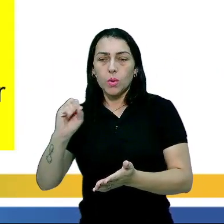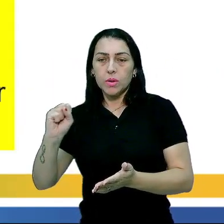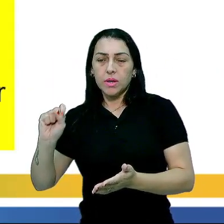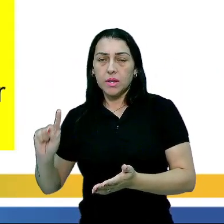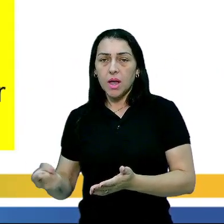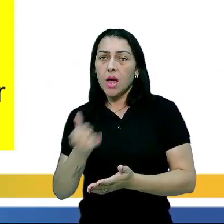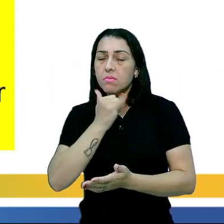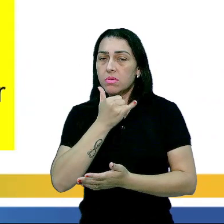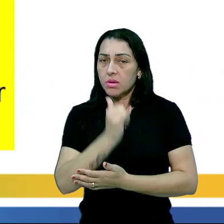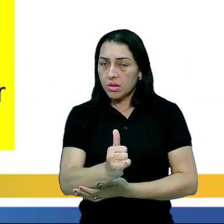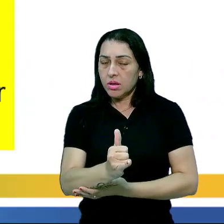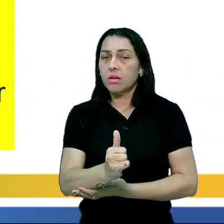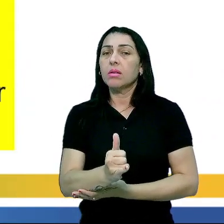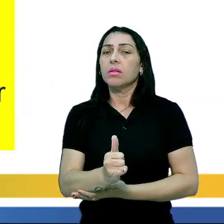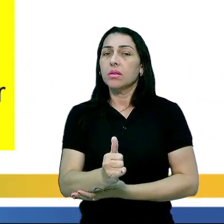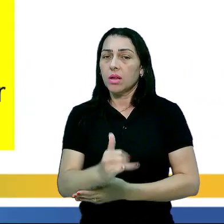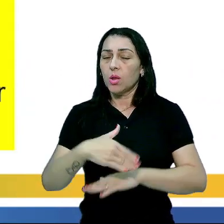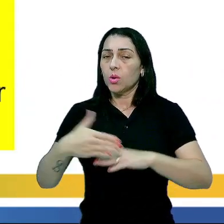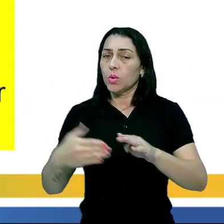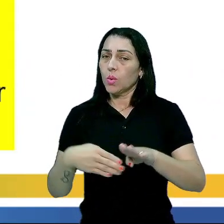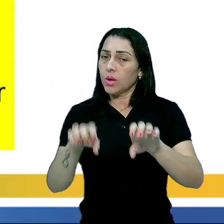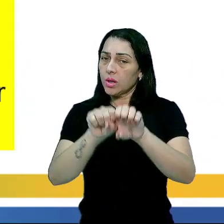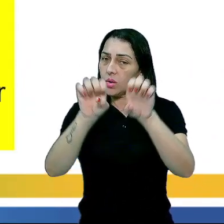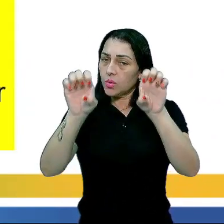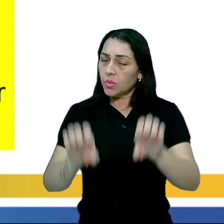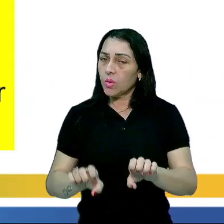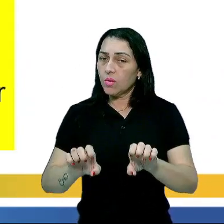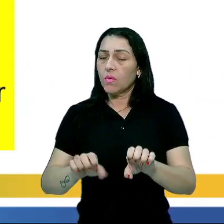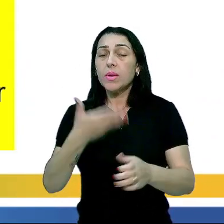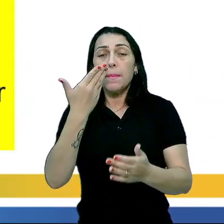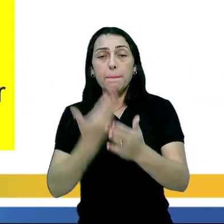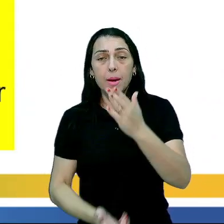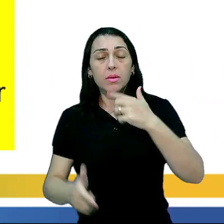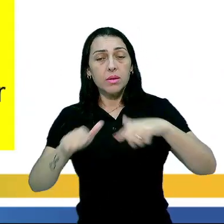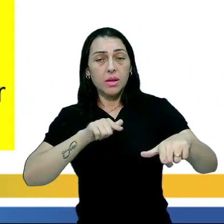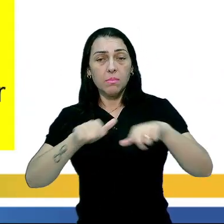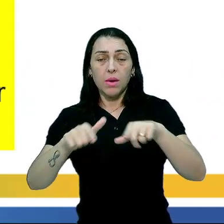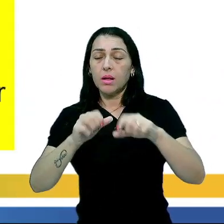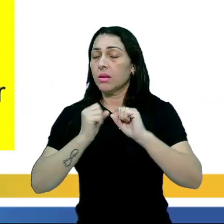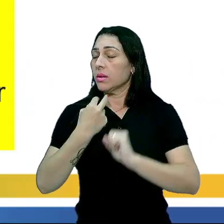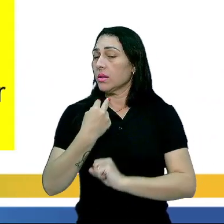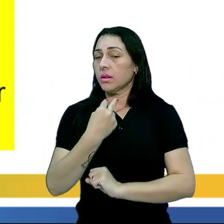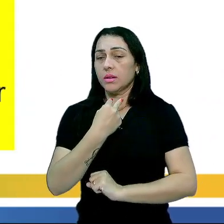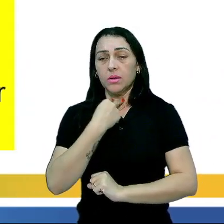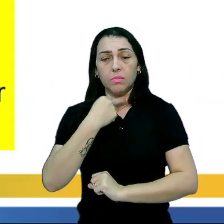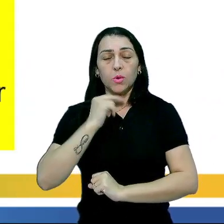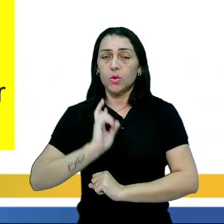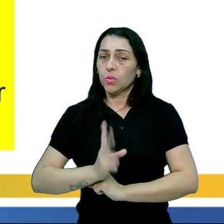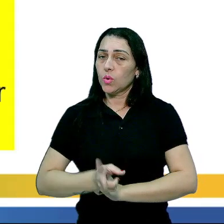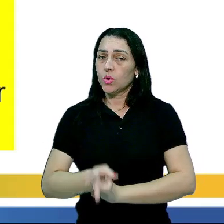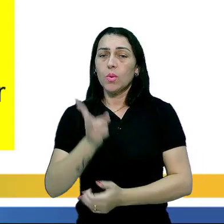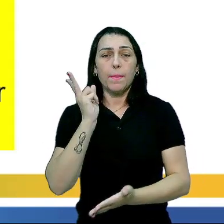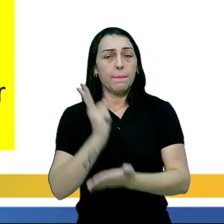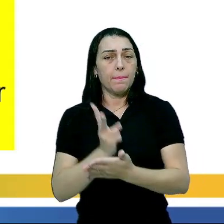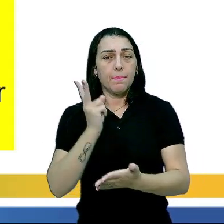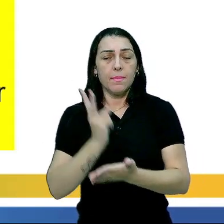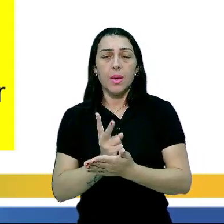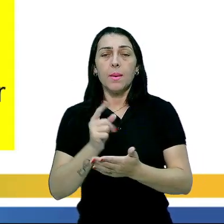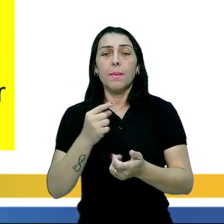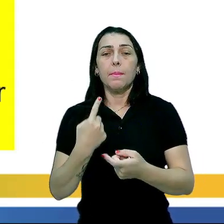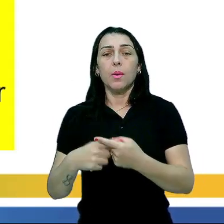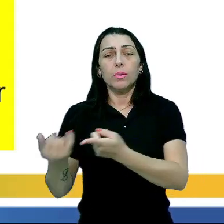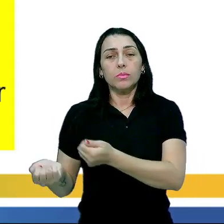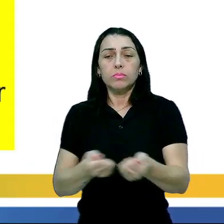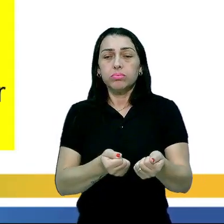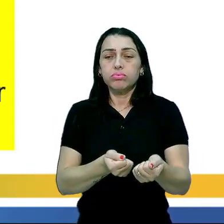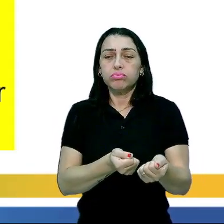de energia elétrica para manter toda a estrutura, quando você perde renda, você não pode mais manter esse padrão de vida porque a conta de luz